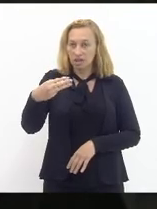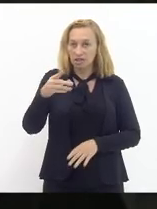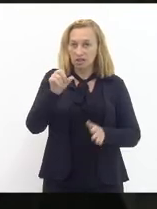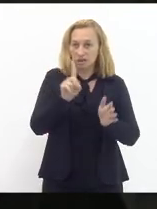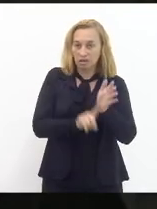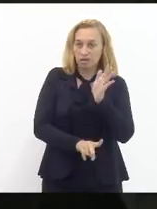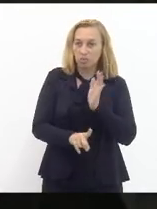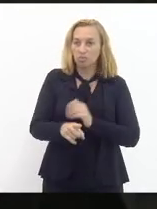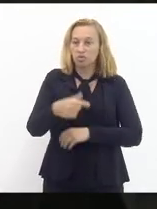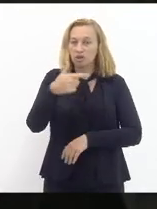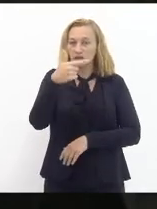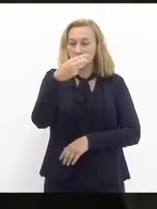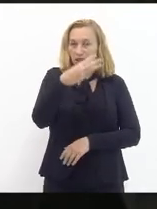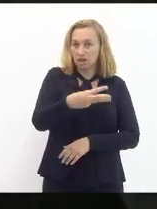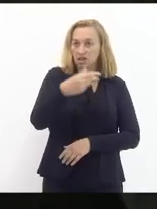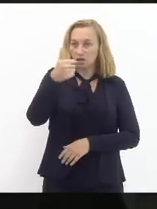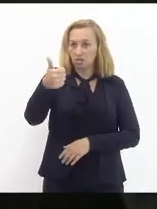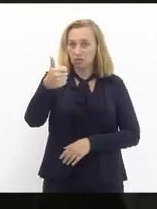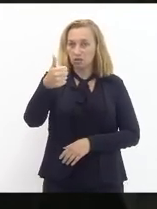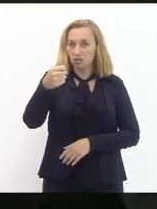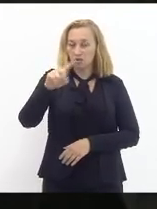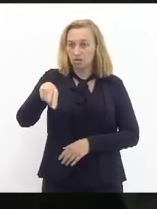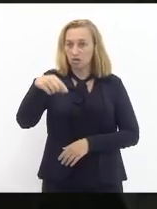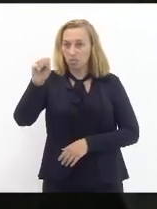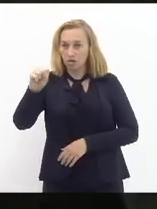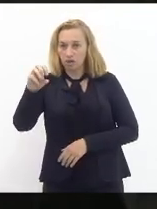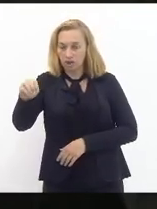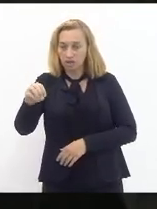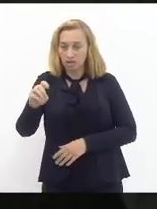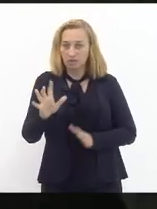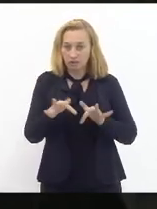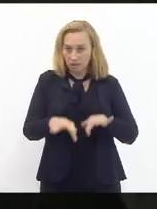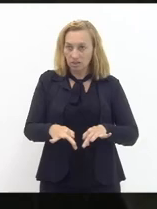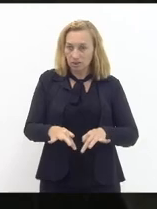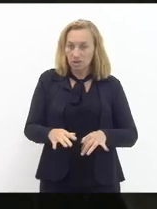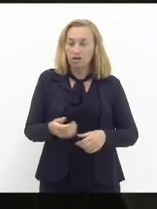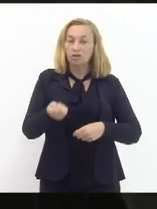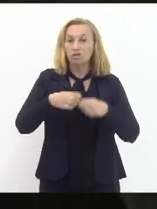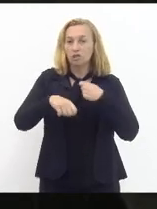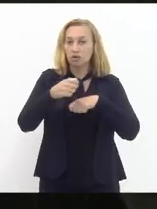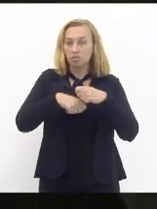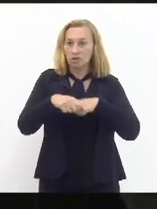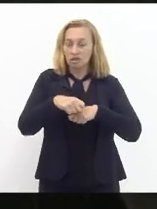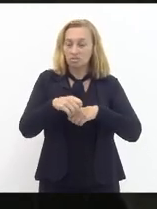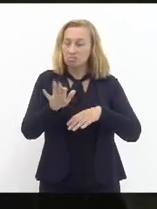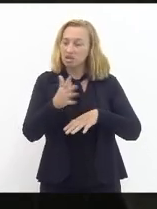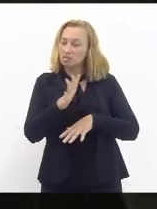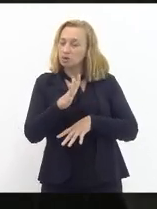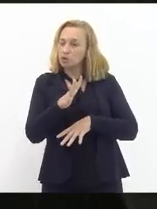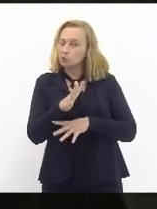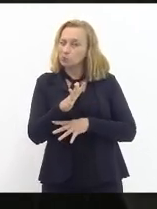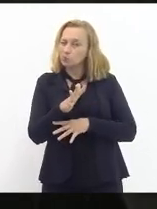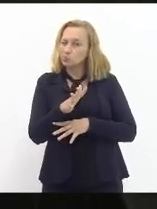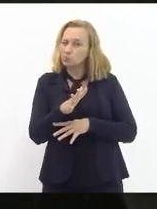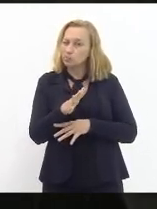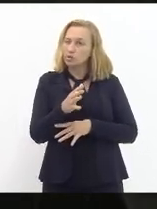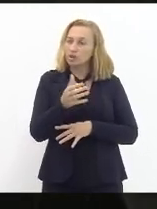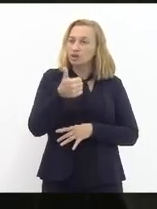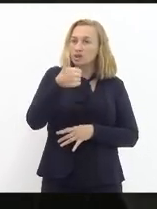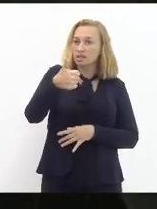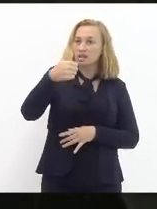31,80. 31,80 no fechamento. E foram negociadas aproximadamente